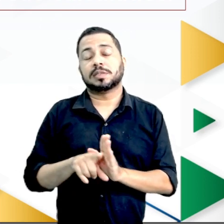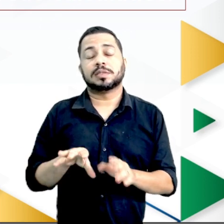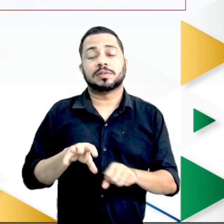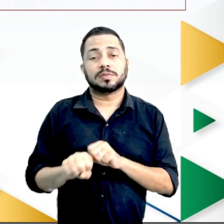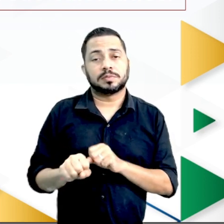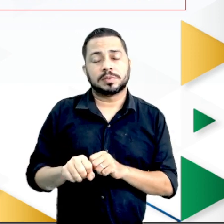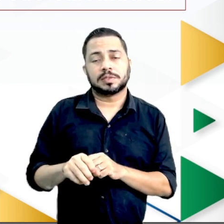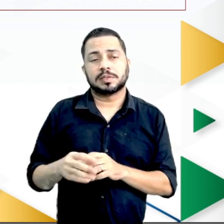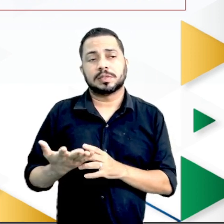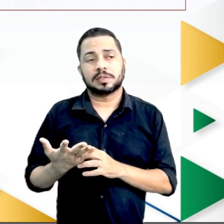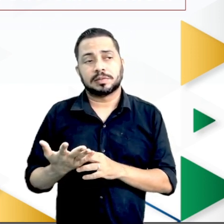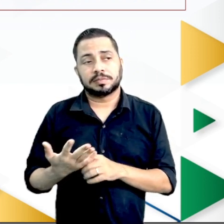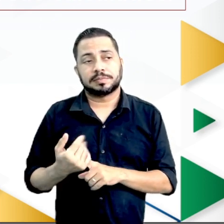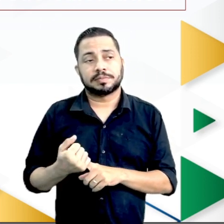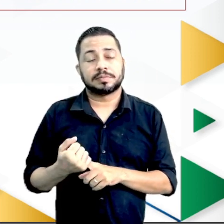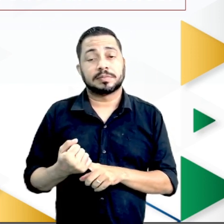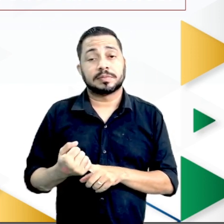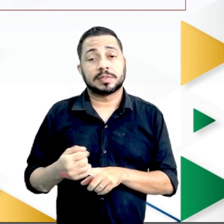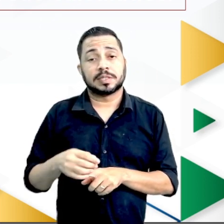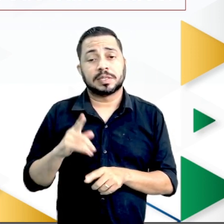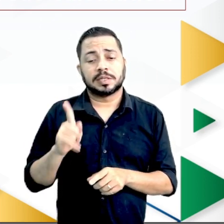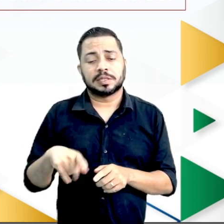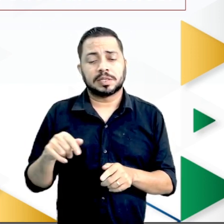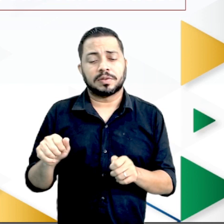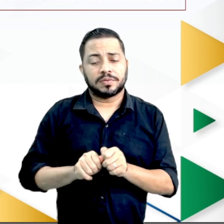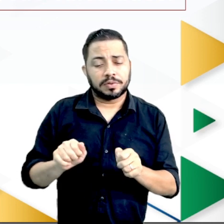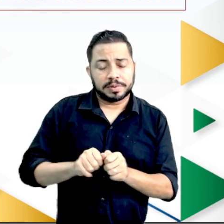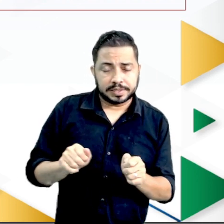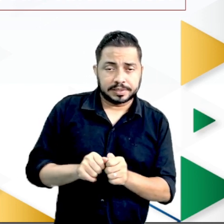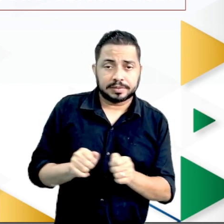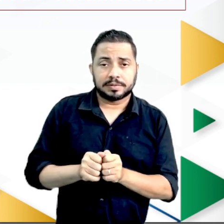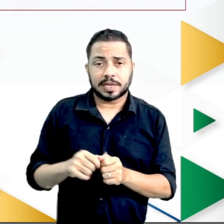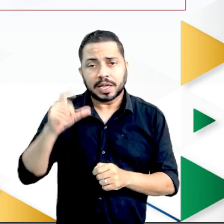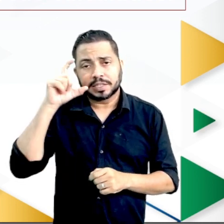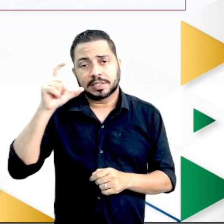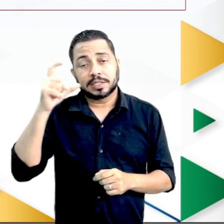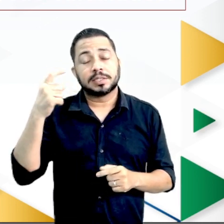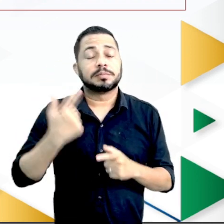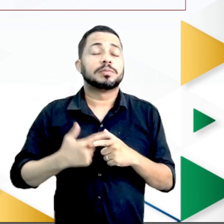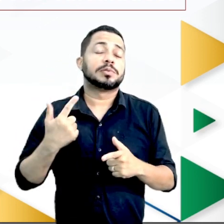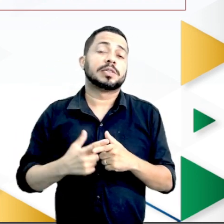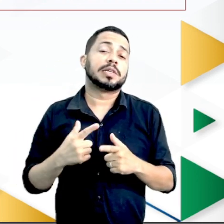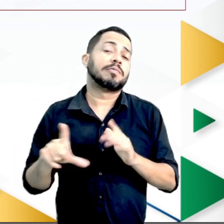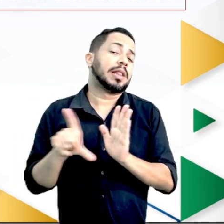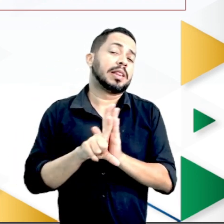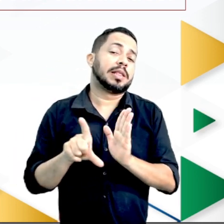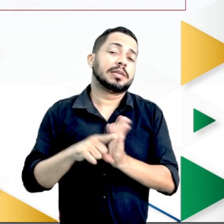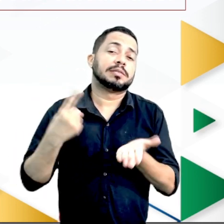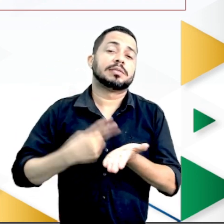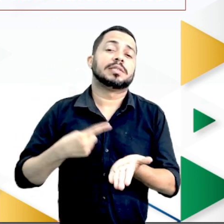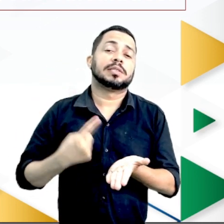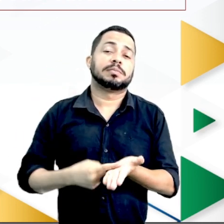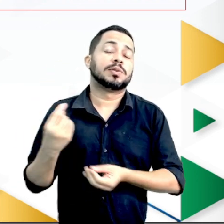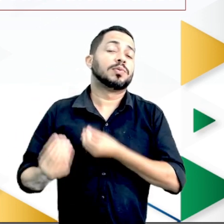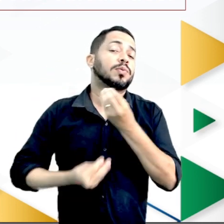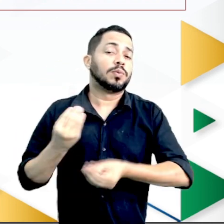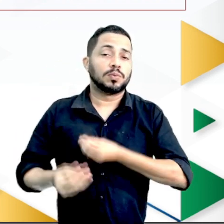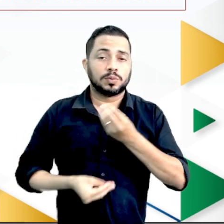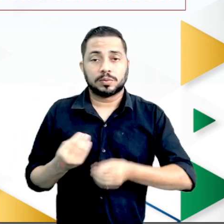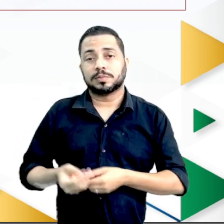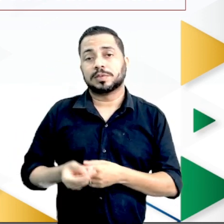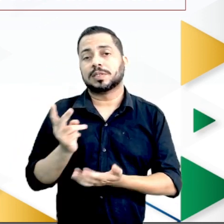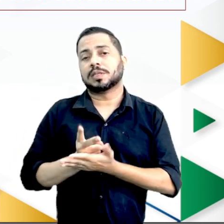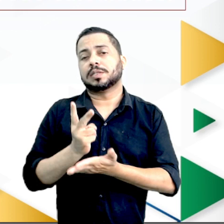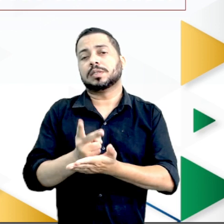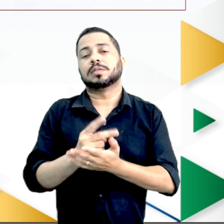eu falei para vocês, né? Essa lei de formação, ela é interessante porque é uma lei que determina como os termos da